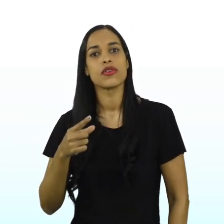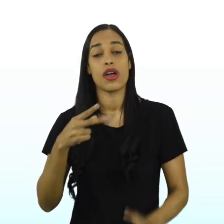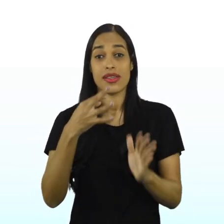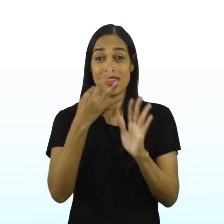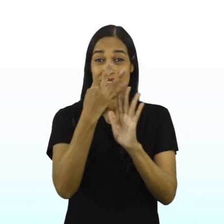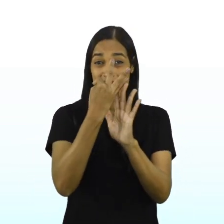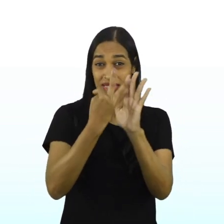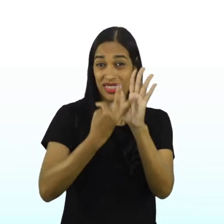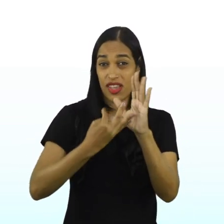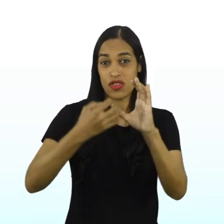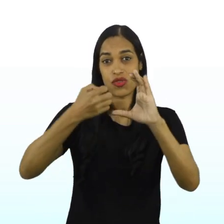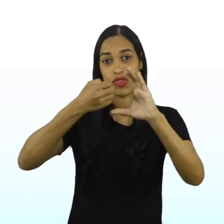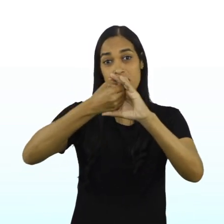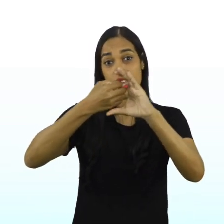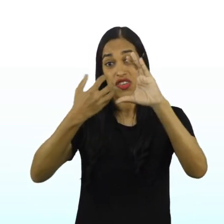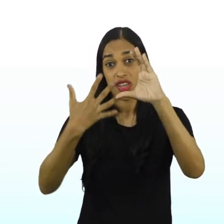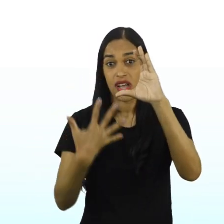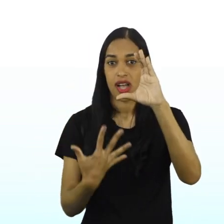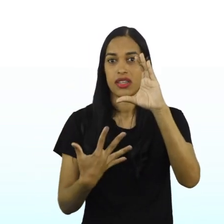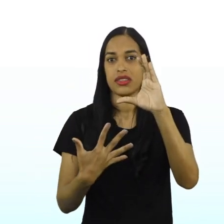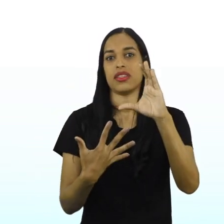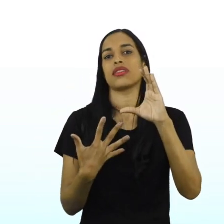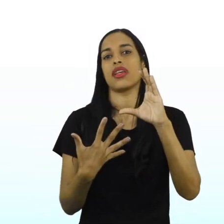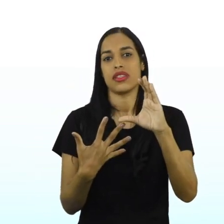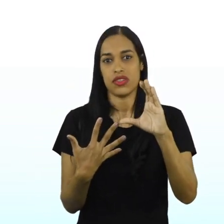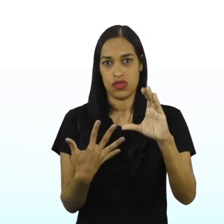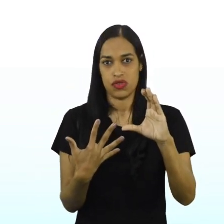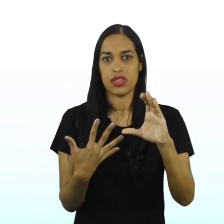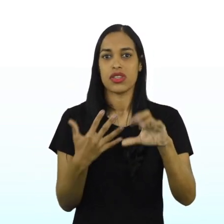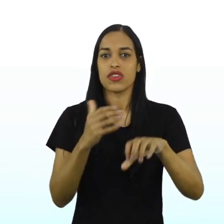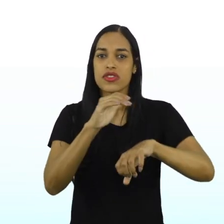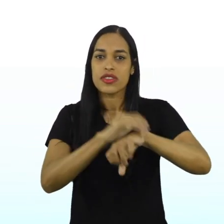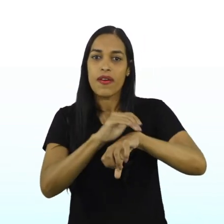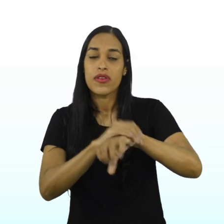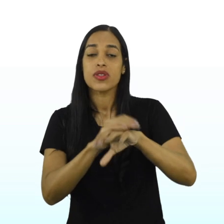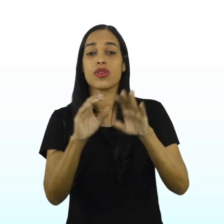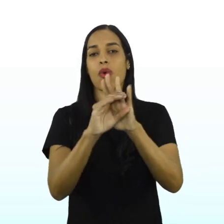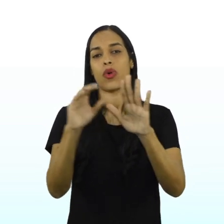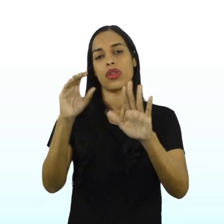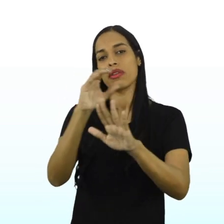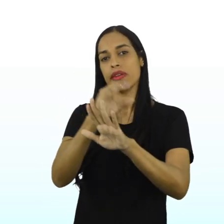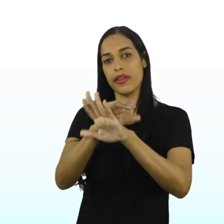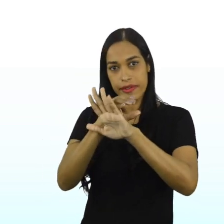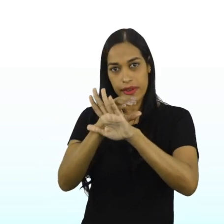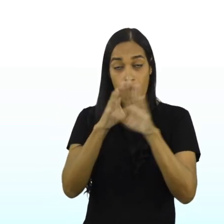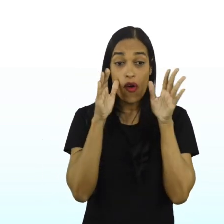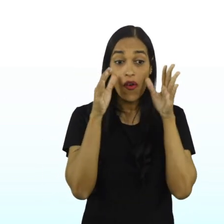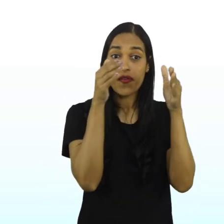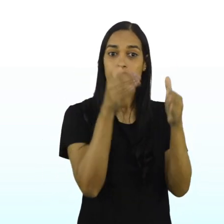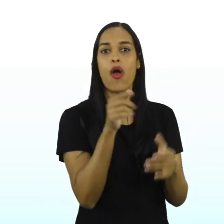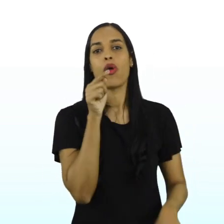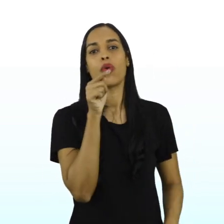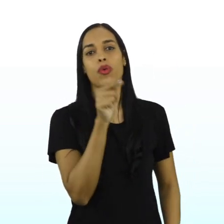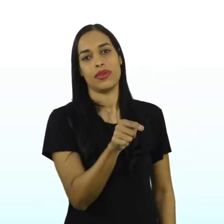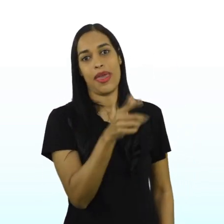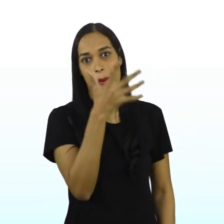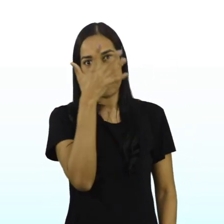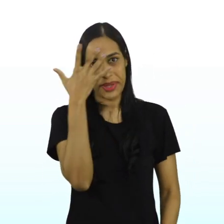ele apresenta as características da função conativa da linguagem. Então, o foco está no receptor.